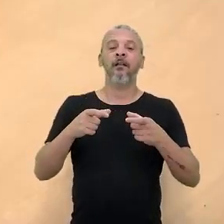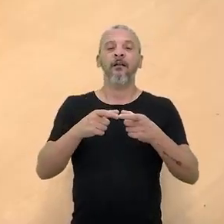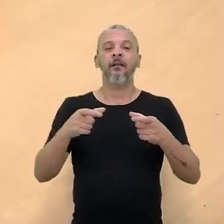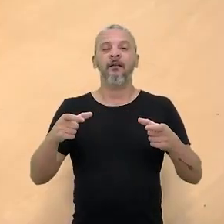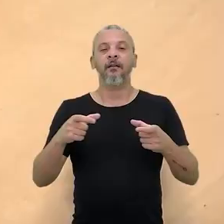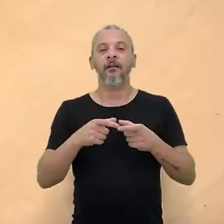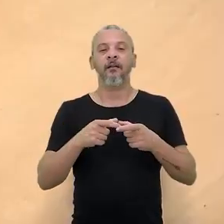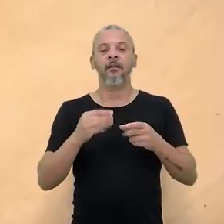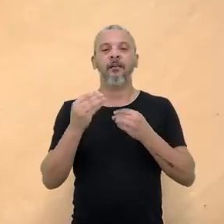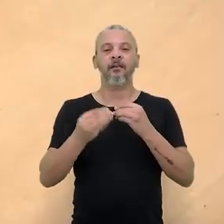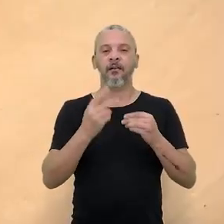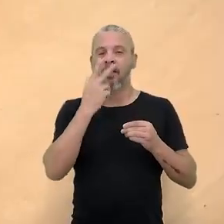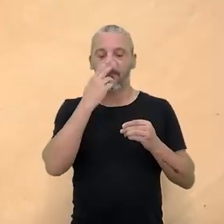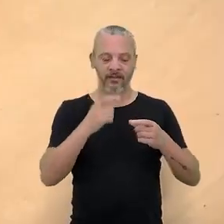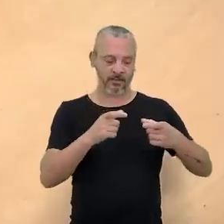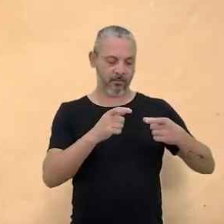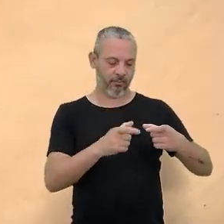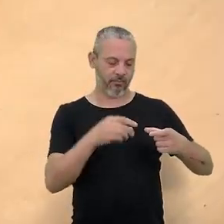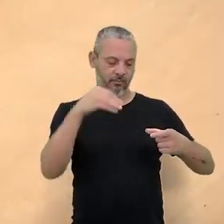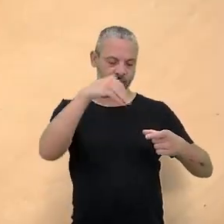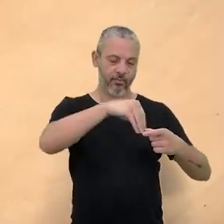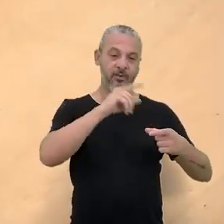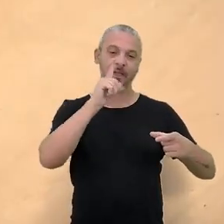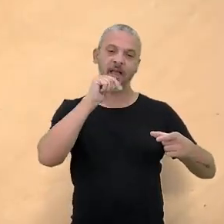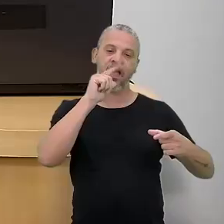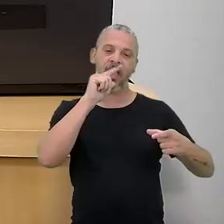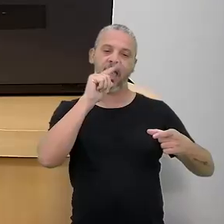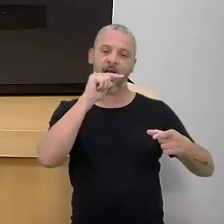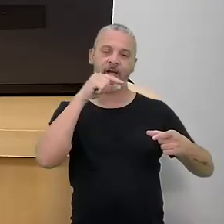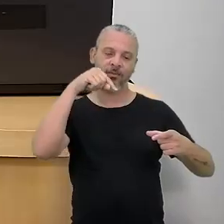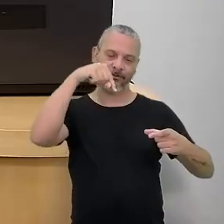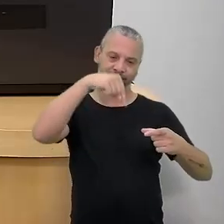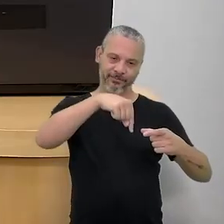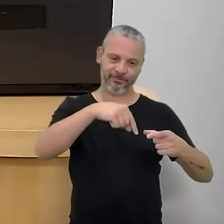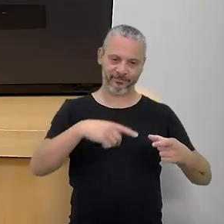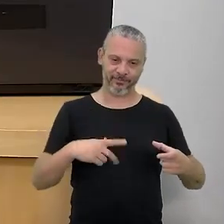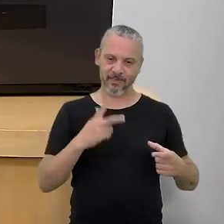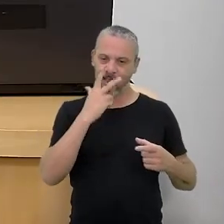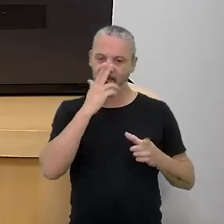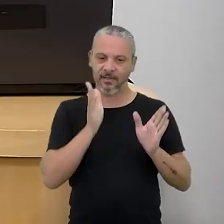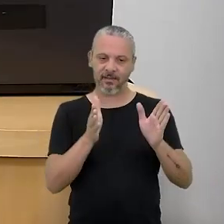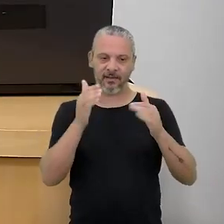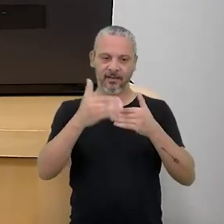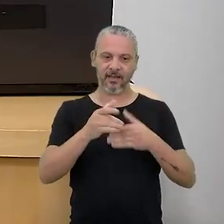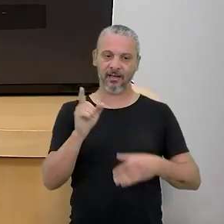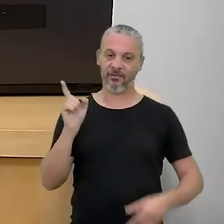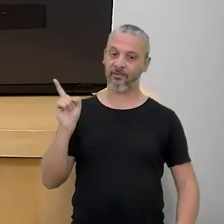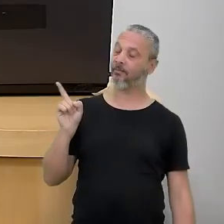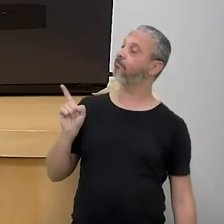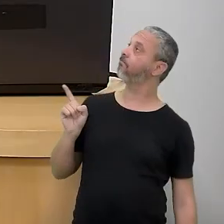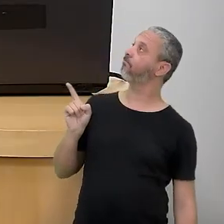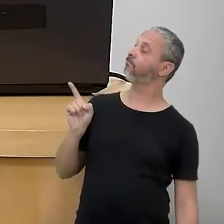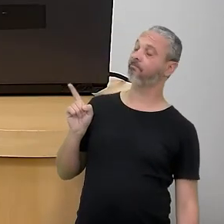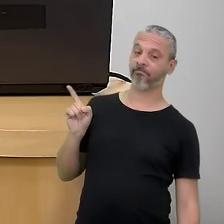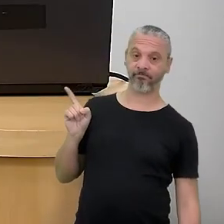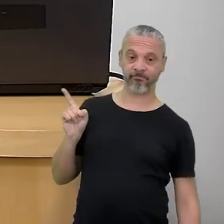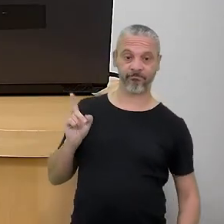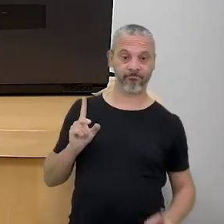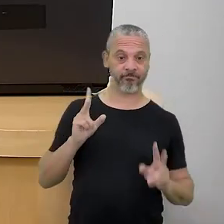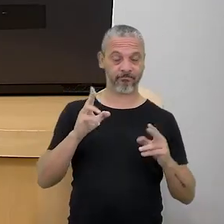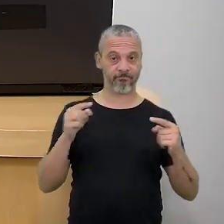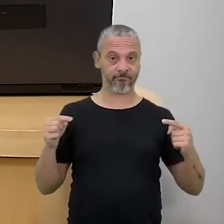colocar como se fosse um tanquezinho de água, que é mais ou menos uma caixinha. A gente pega uma caixinha